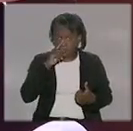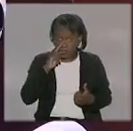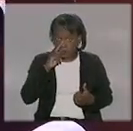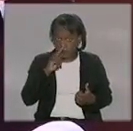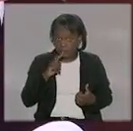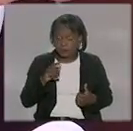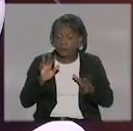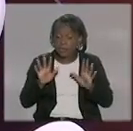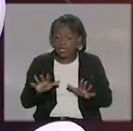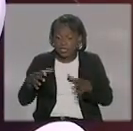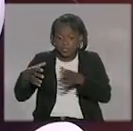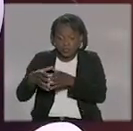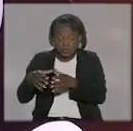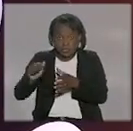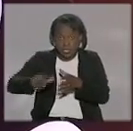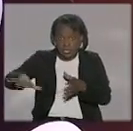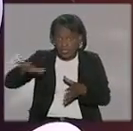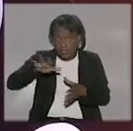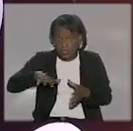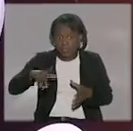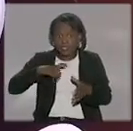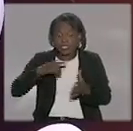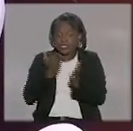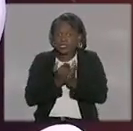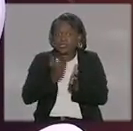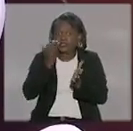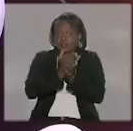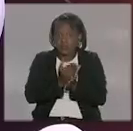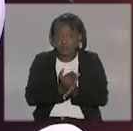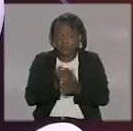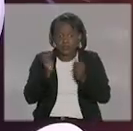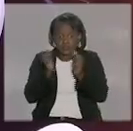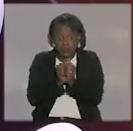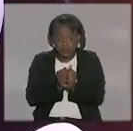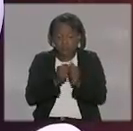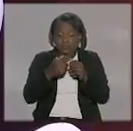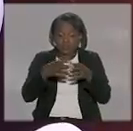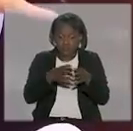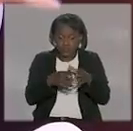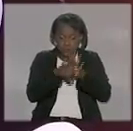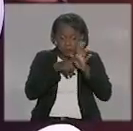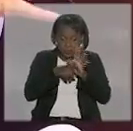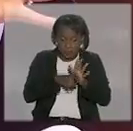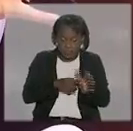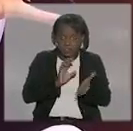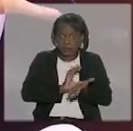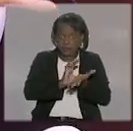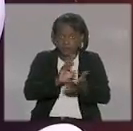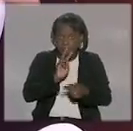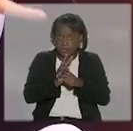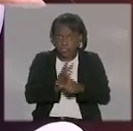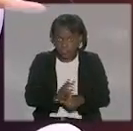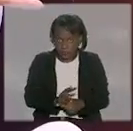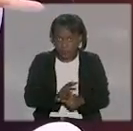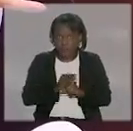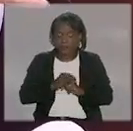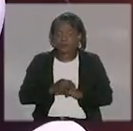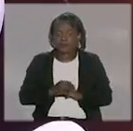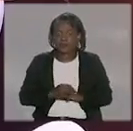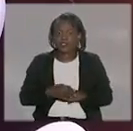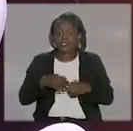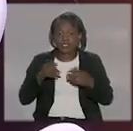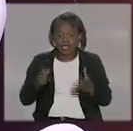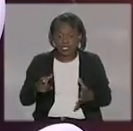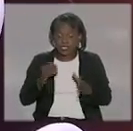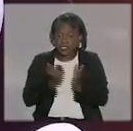essa área, ela tem uma complementariedade junto às análises de crédito, por exemplo, da organização.